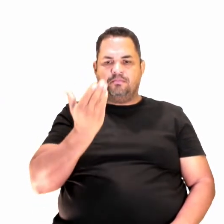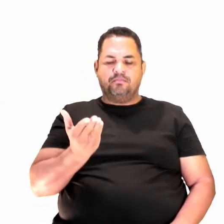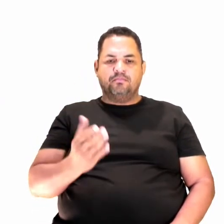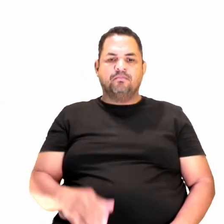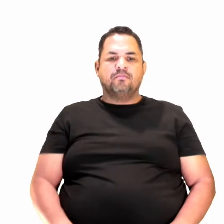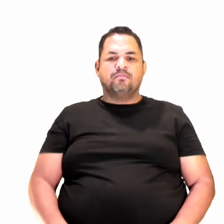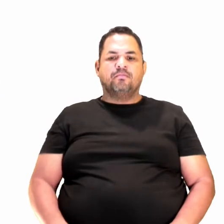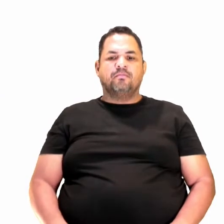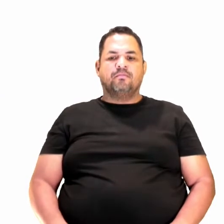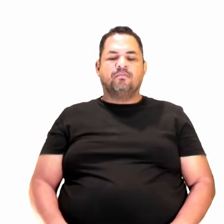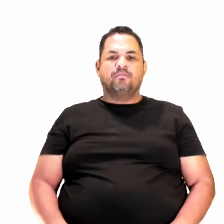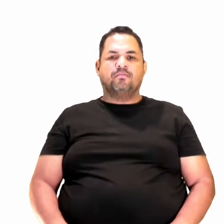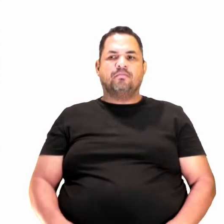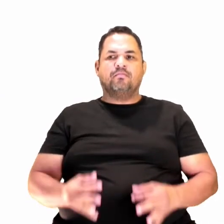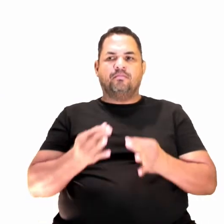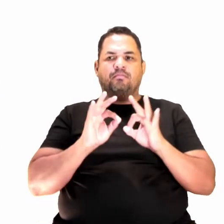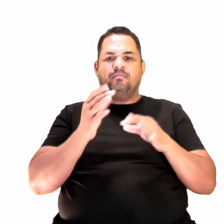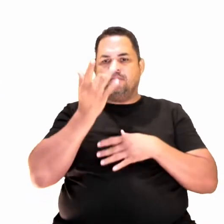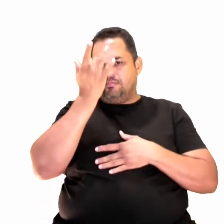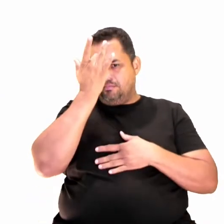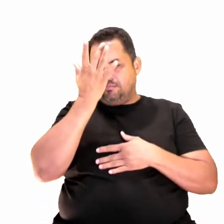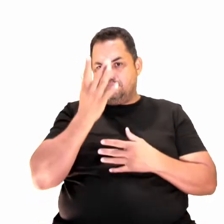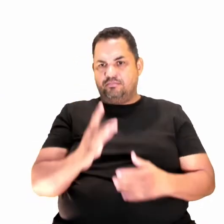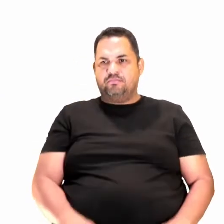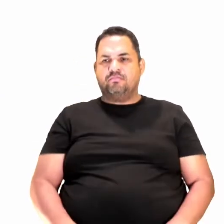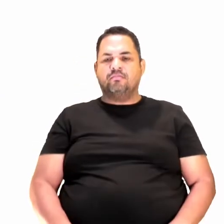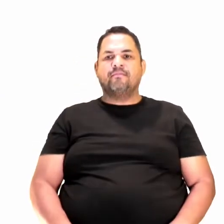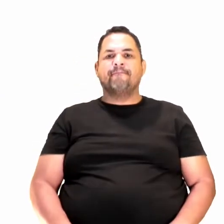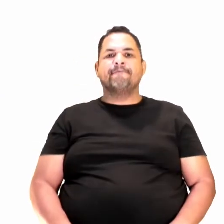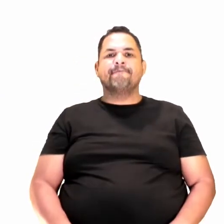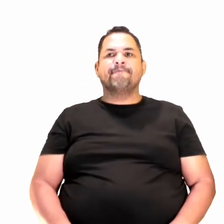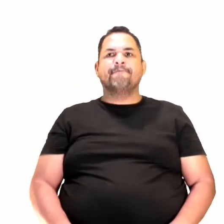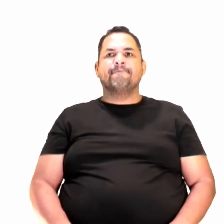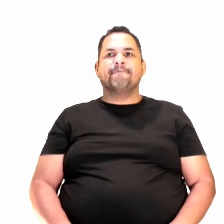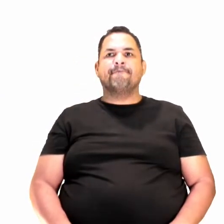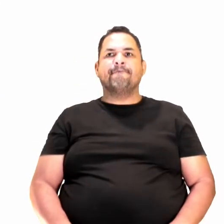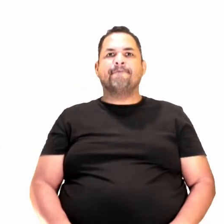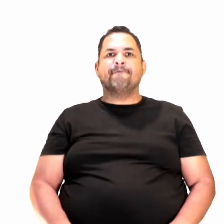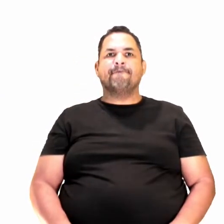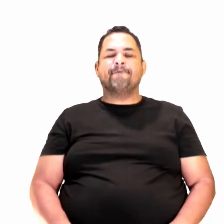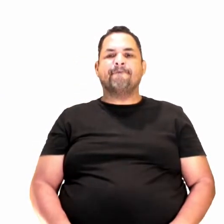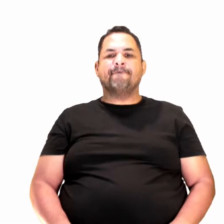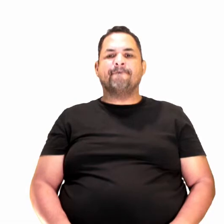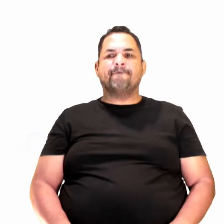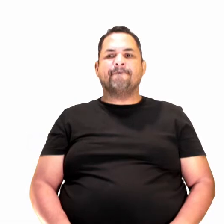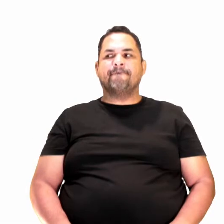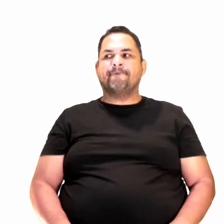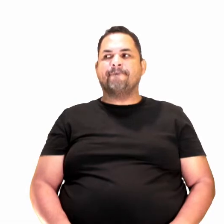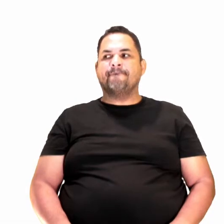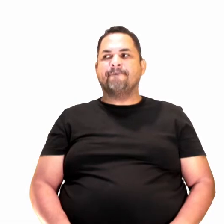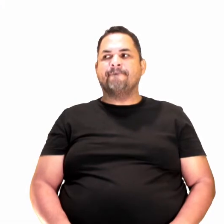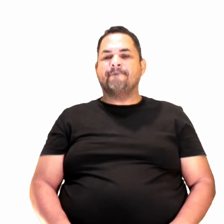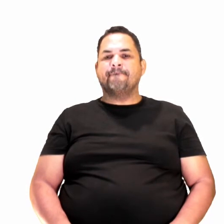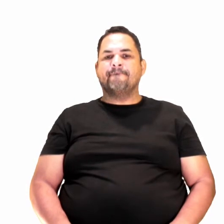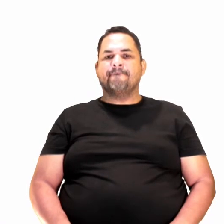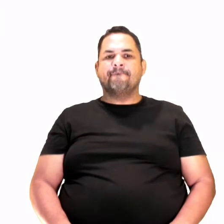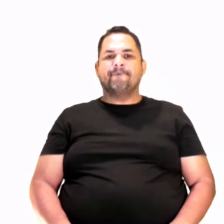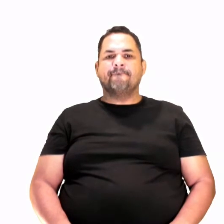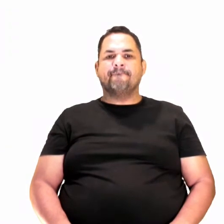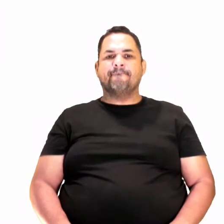quê? A questão do colors, cores. Então, temos várias cores de cabelo aí. E são